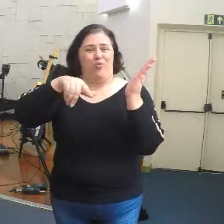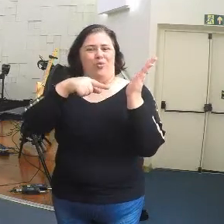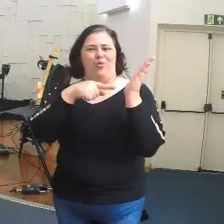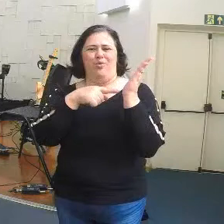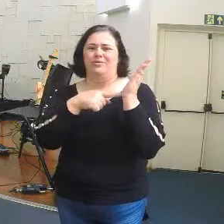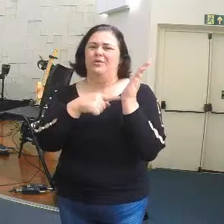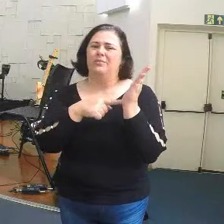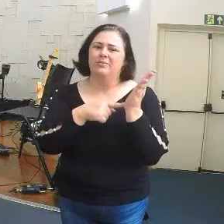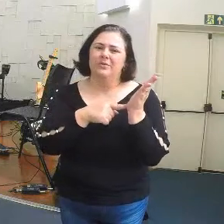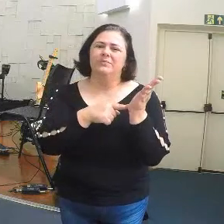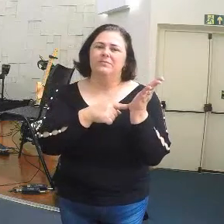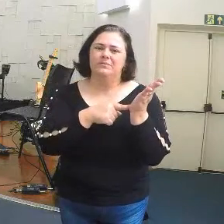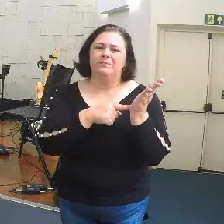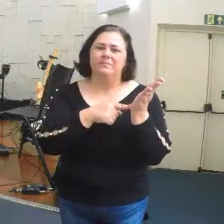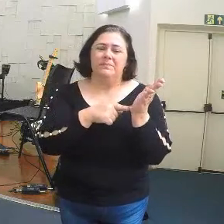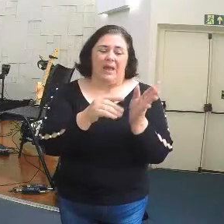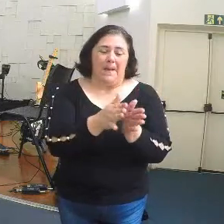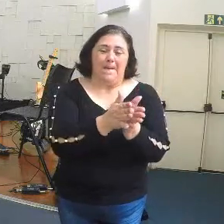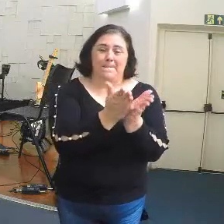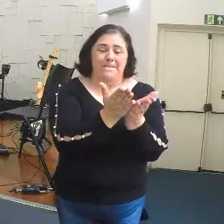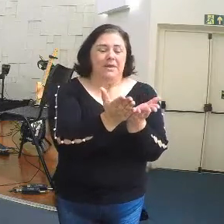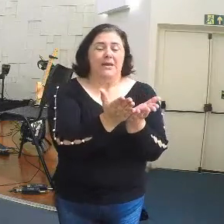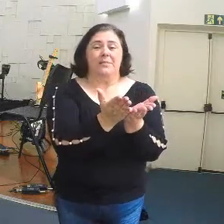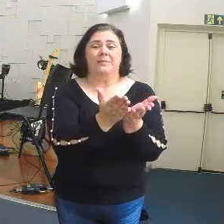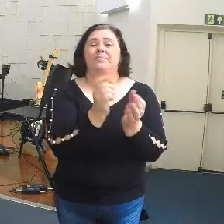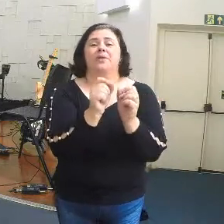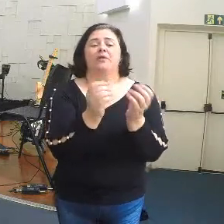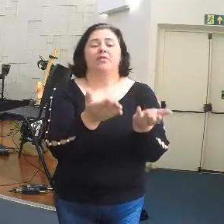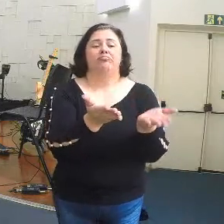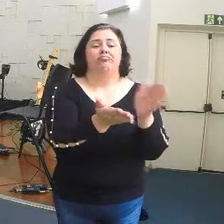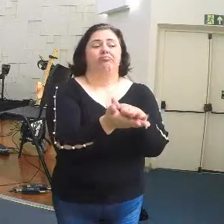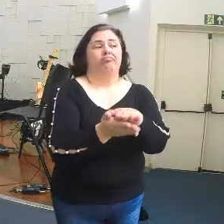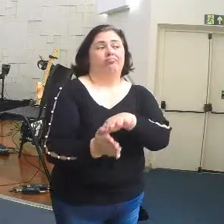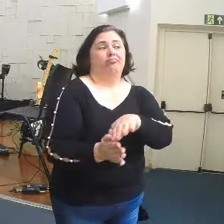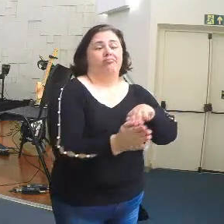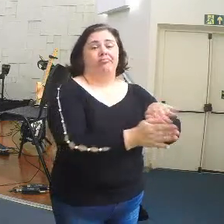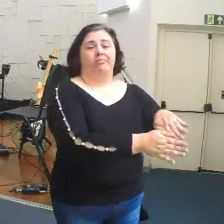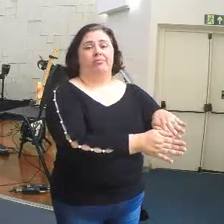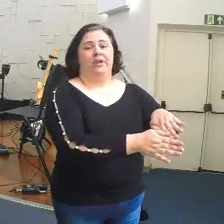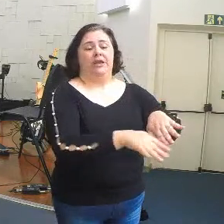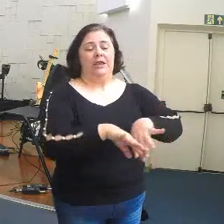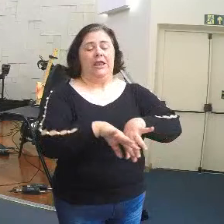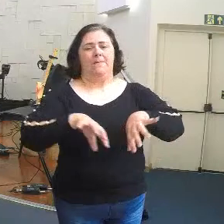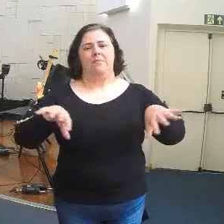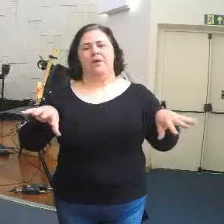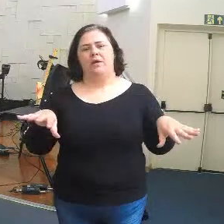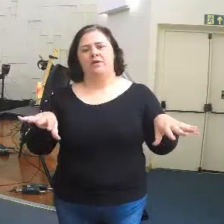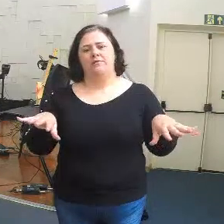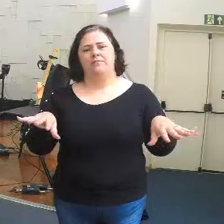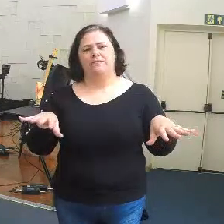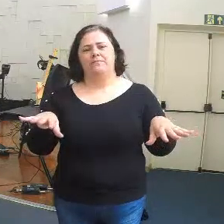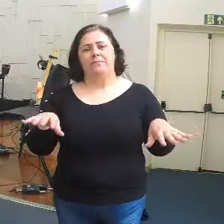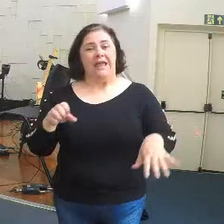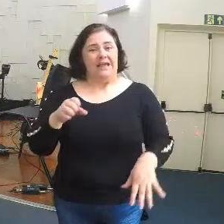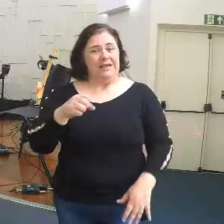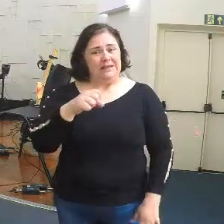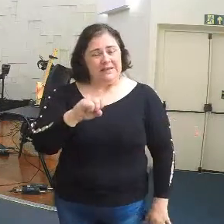fato é coerente. Todo espírito que confessa que Jesus Cristo veio em carne é de